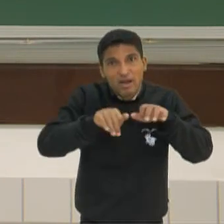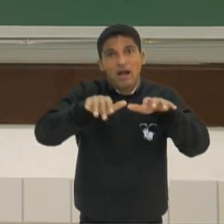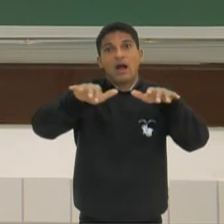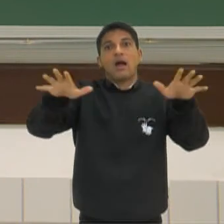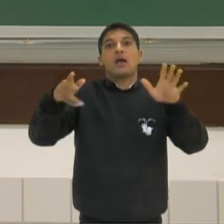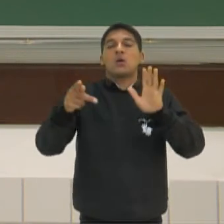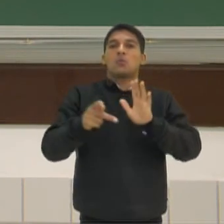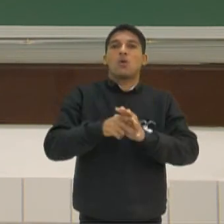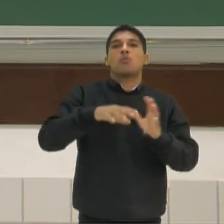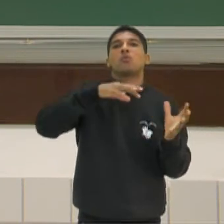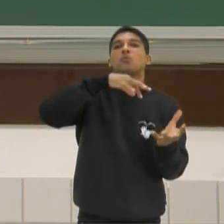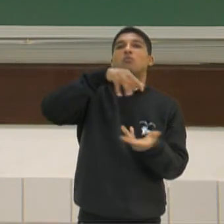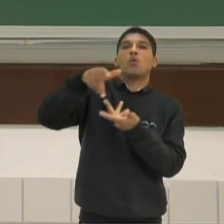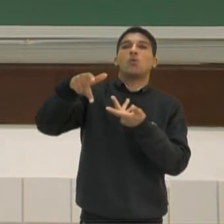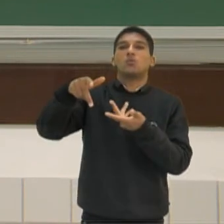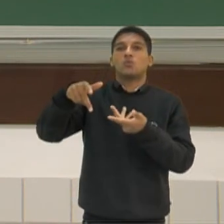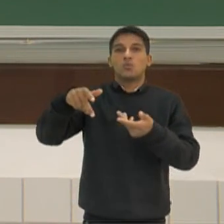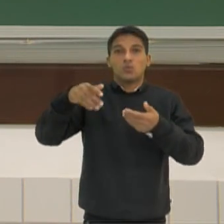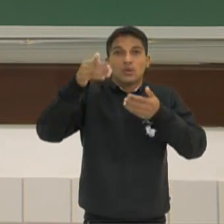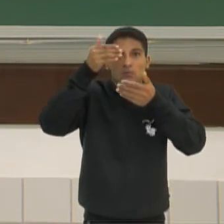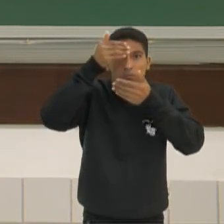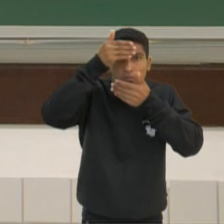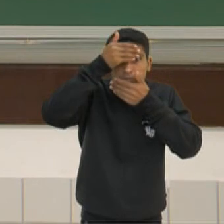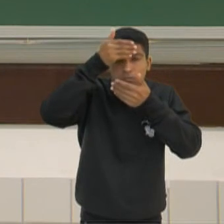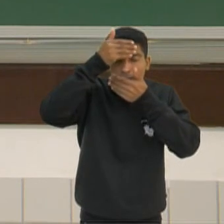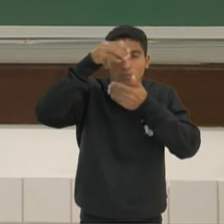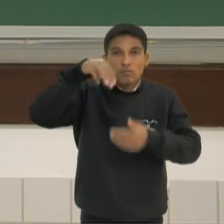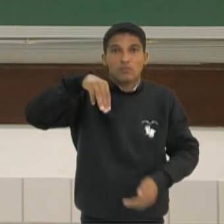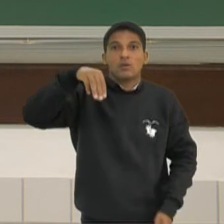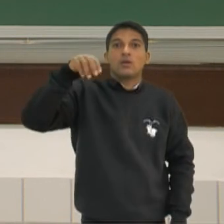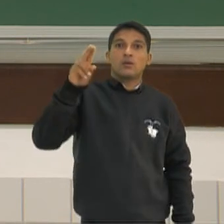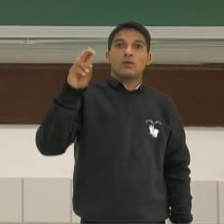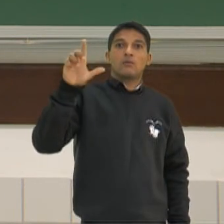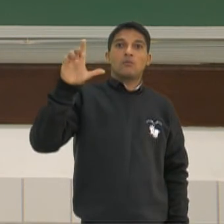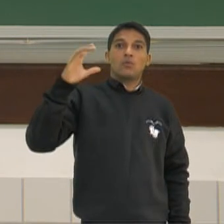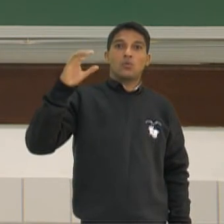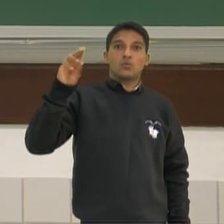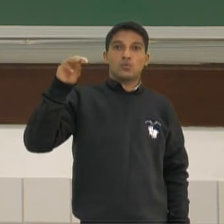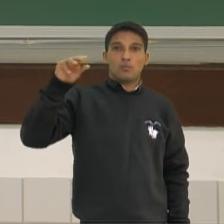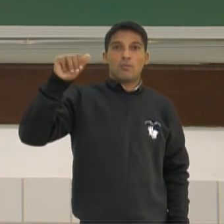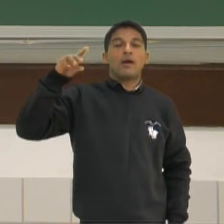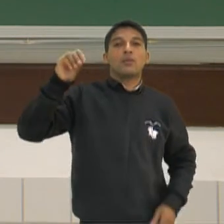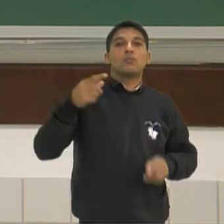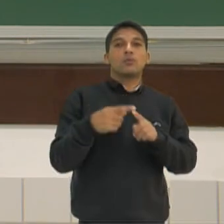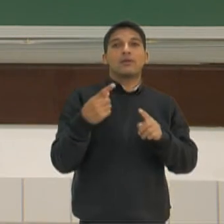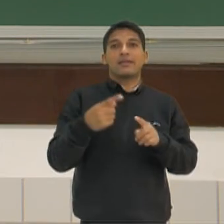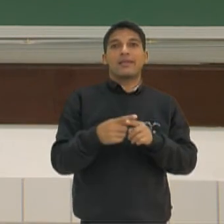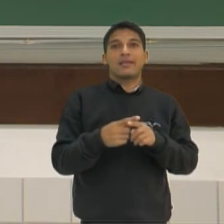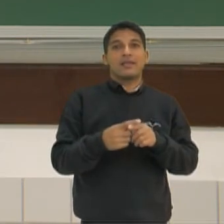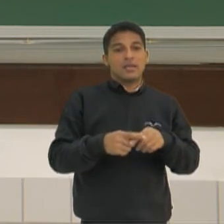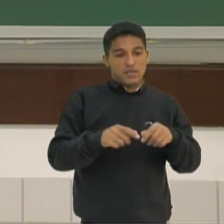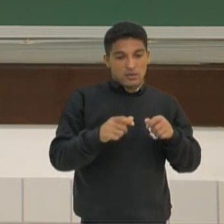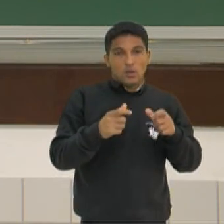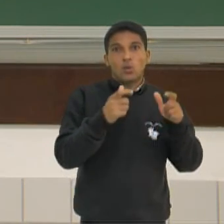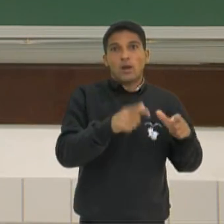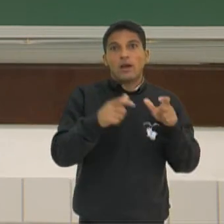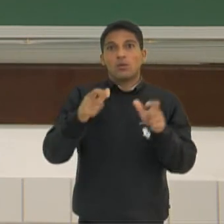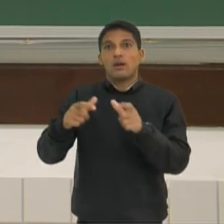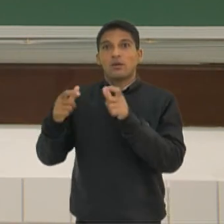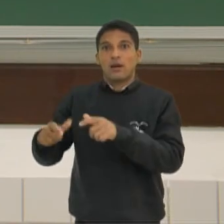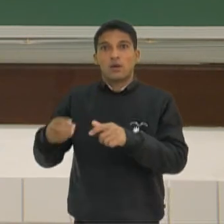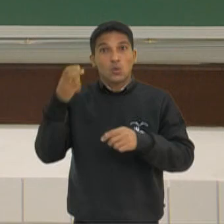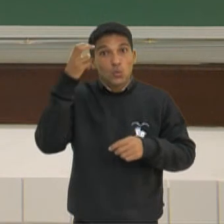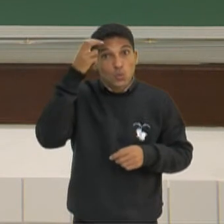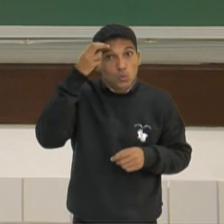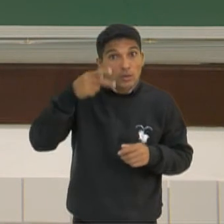muçulmano, nós vamos ter um império muçulmano, né, que expande territórios geográficos, até nós chegarmos ao mundo em que nós